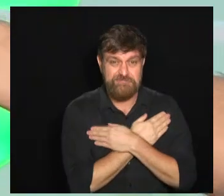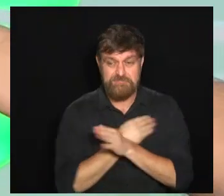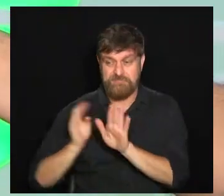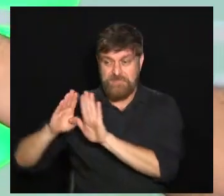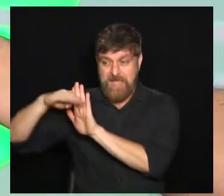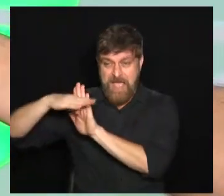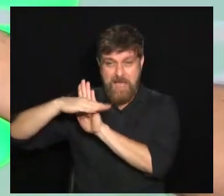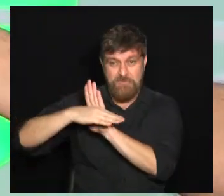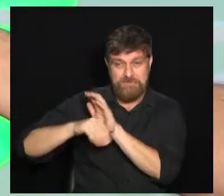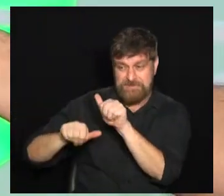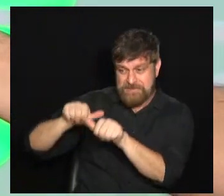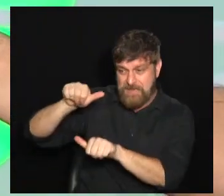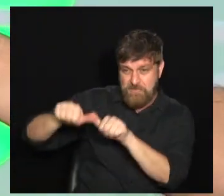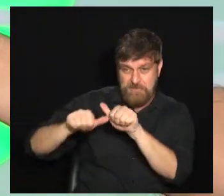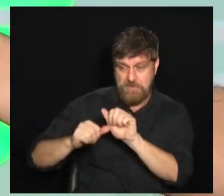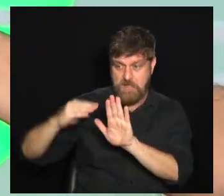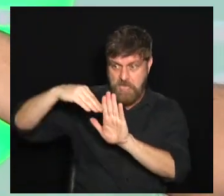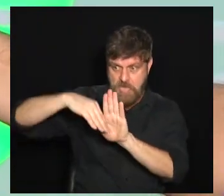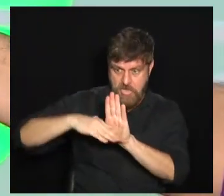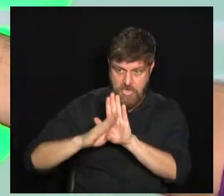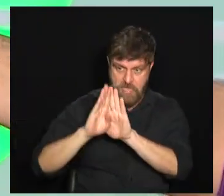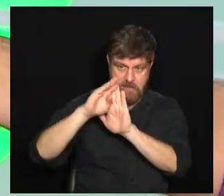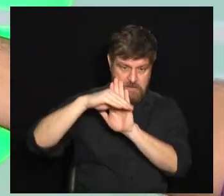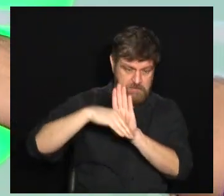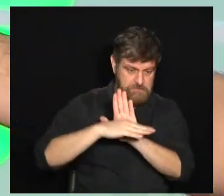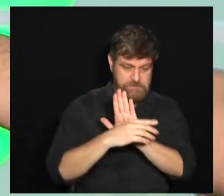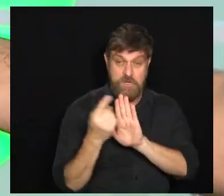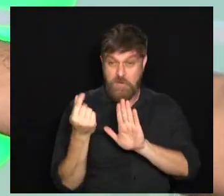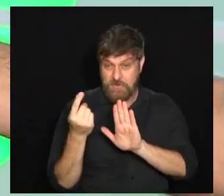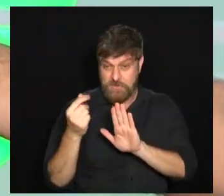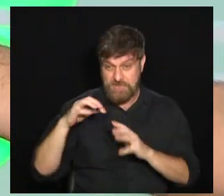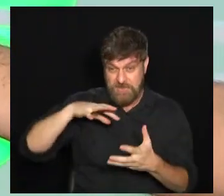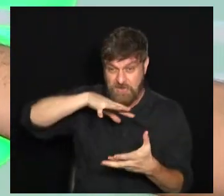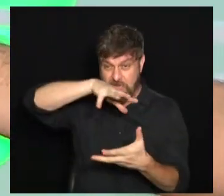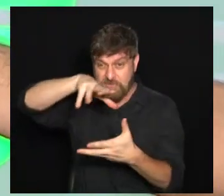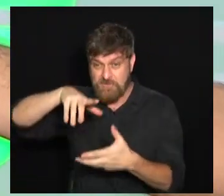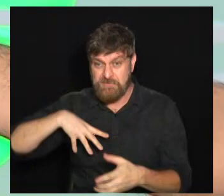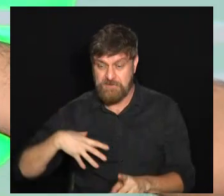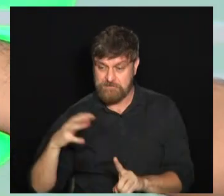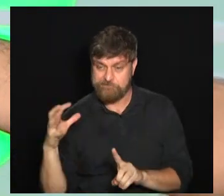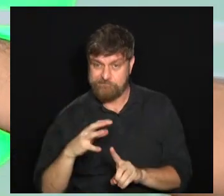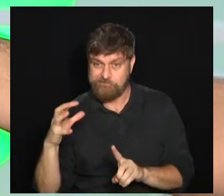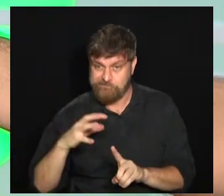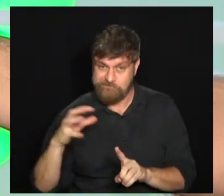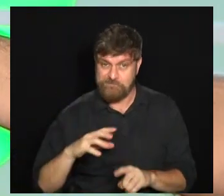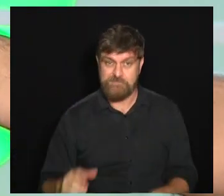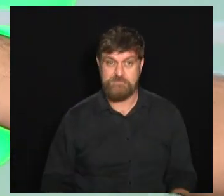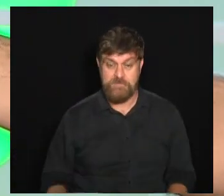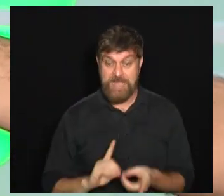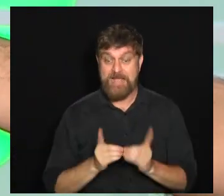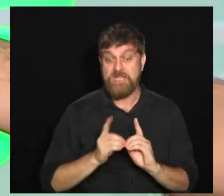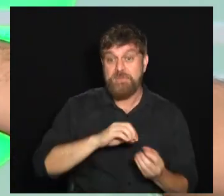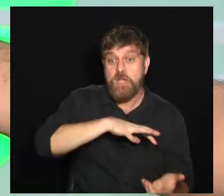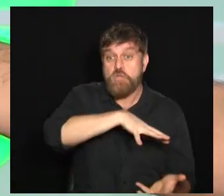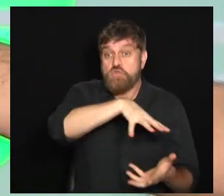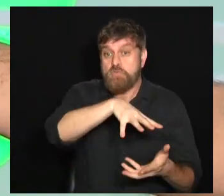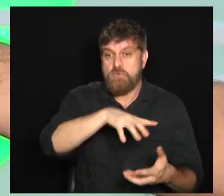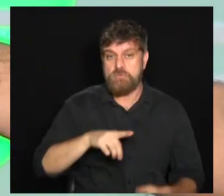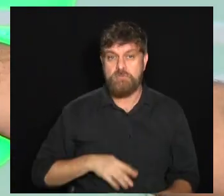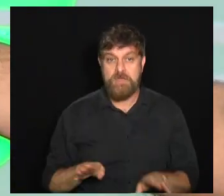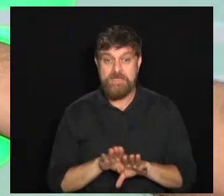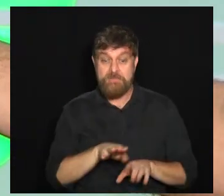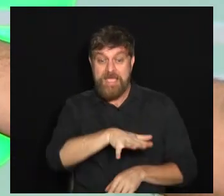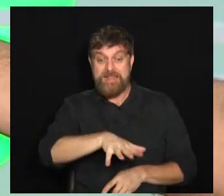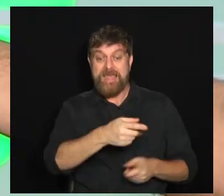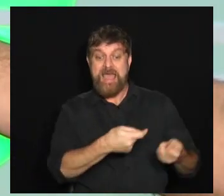ou seja, você tem N variáveis que interferem nessa dinâmica global. E isso influencia do ponto de vista microeconômico,